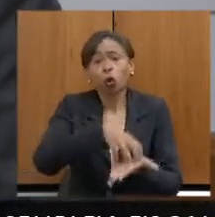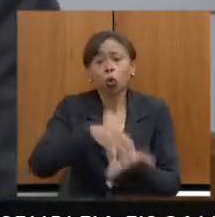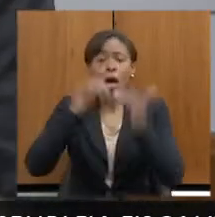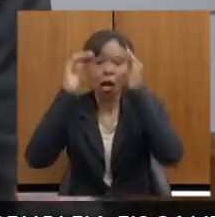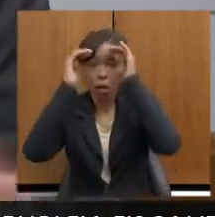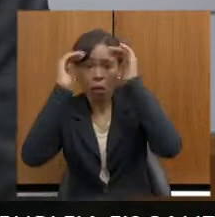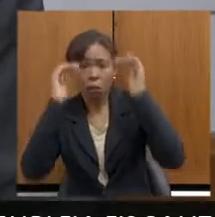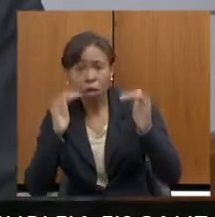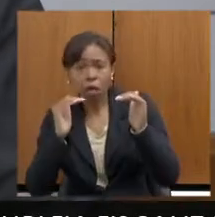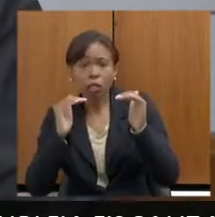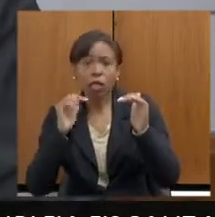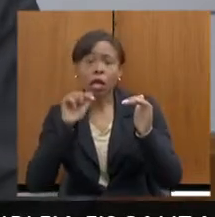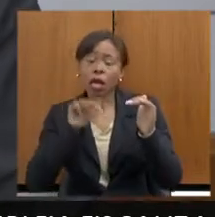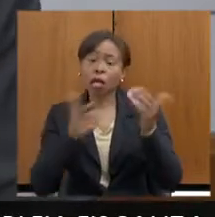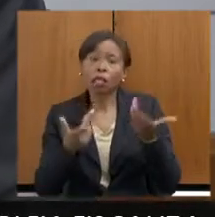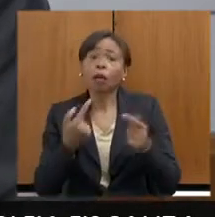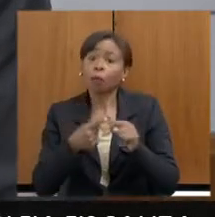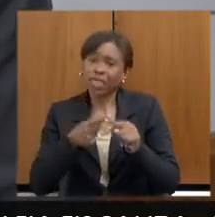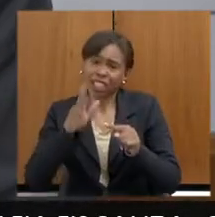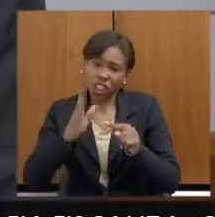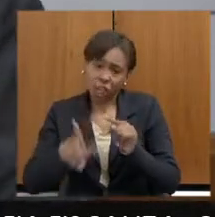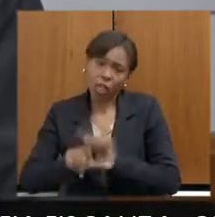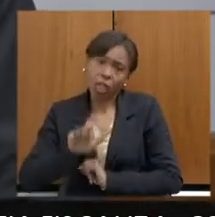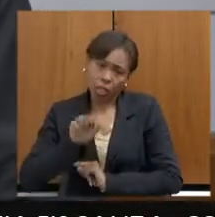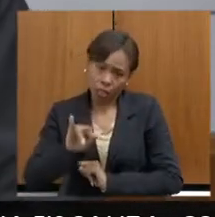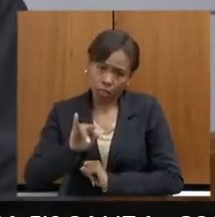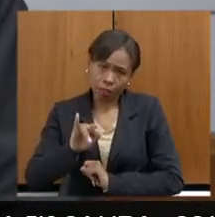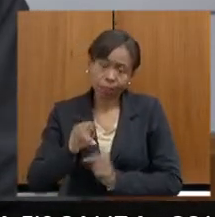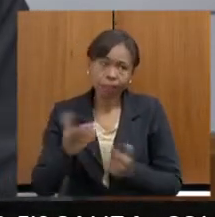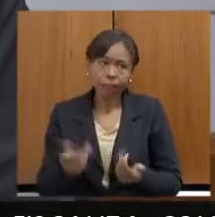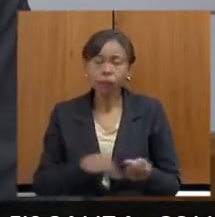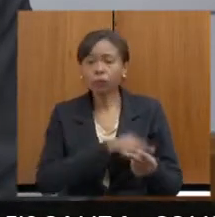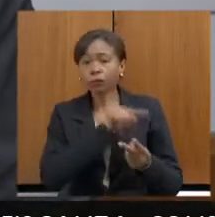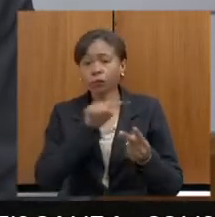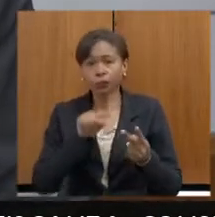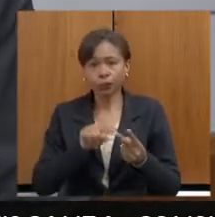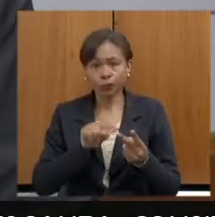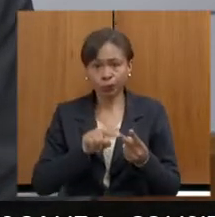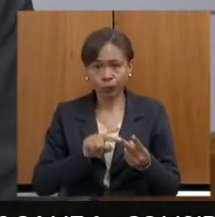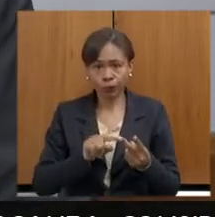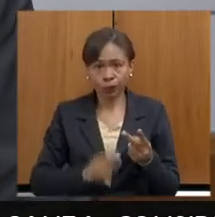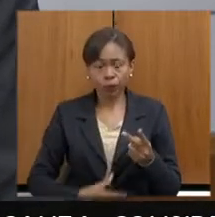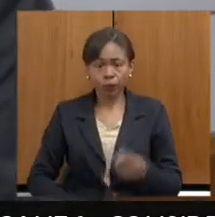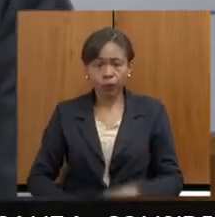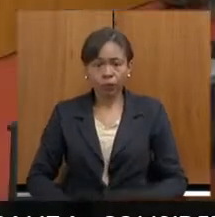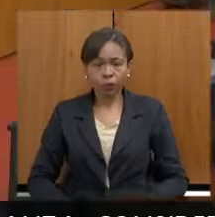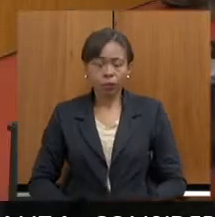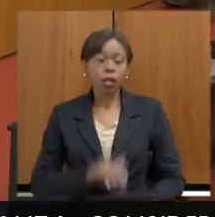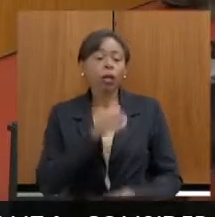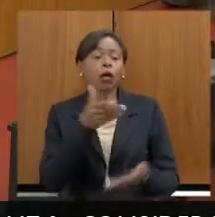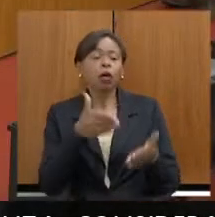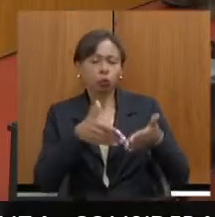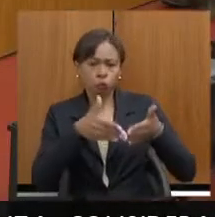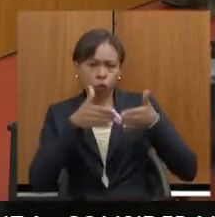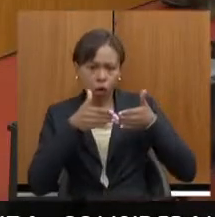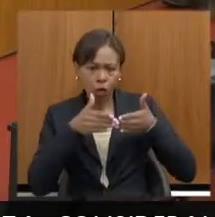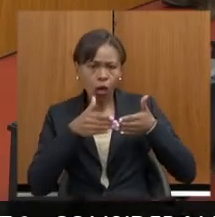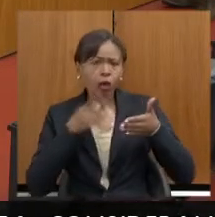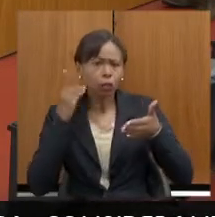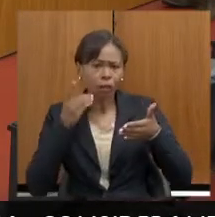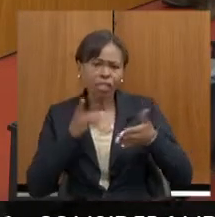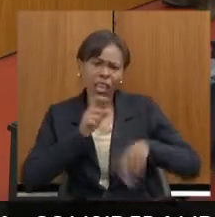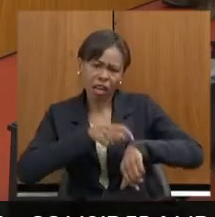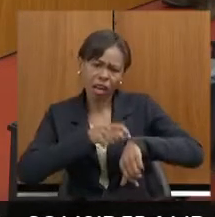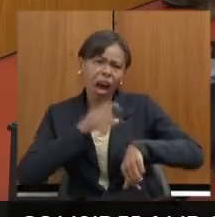esse posicionamento Estados Unidos até mesmo que já tem até lei para isso né segunda questão aqui eu quero bem